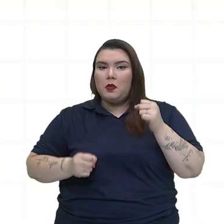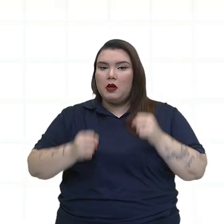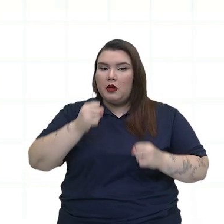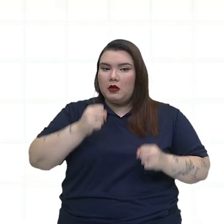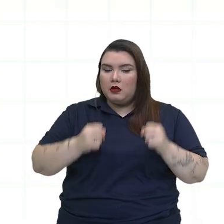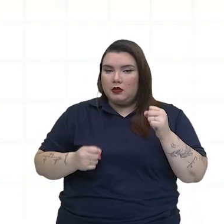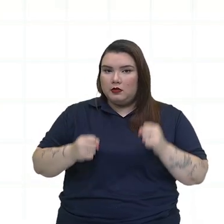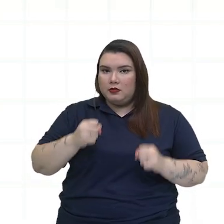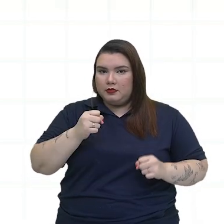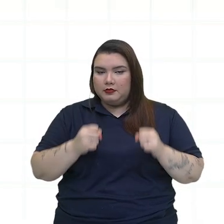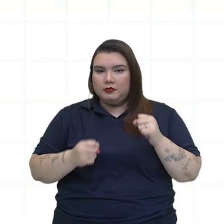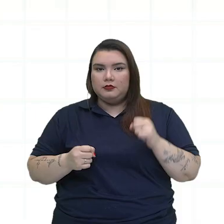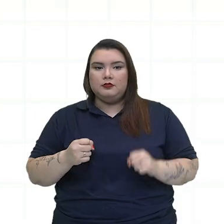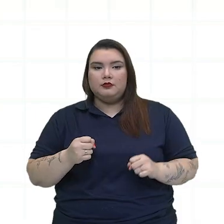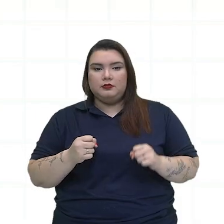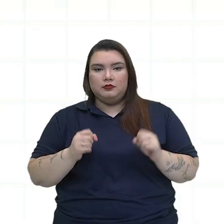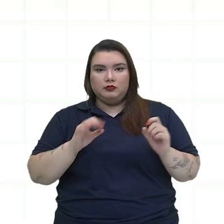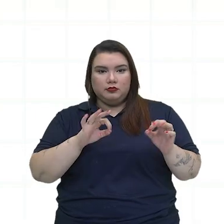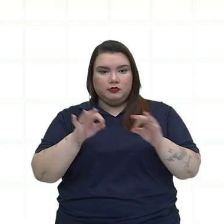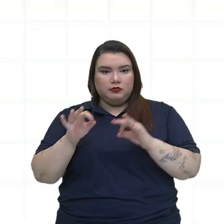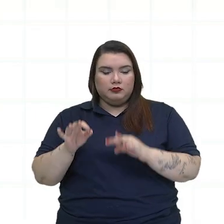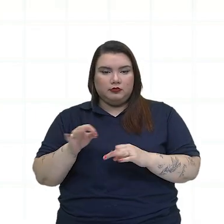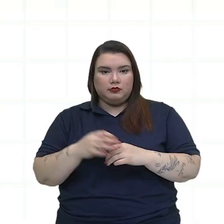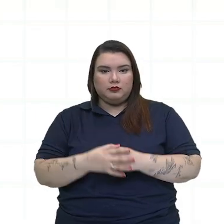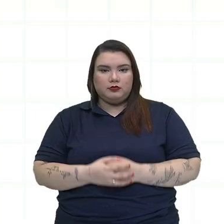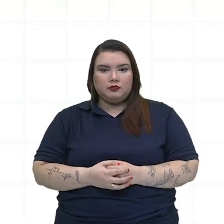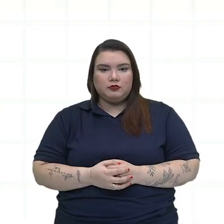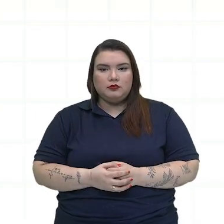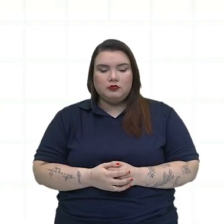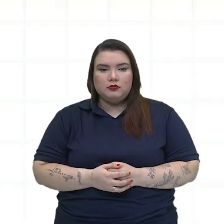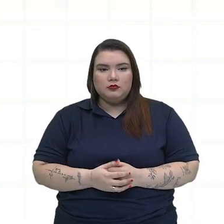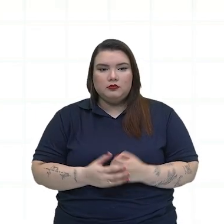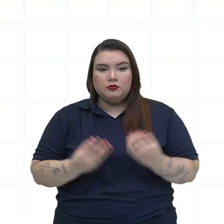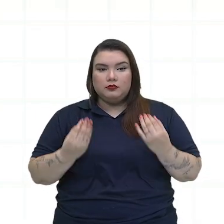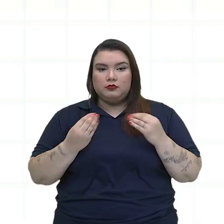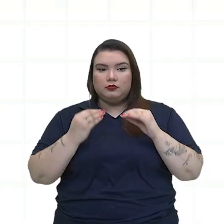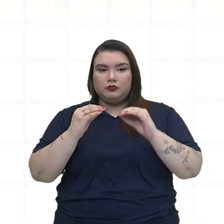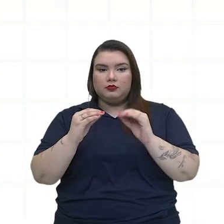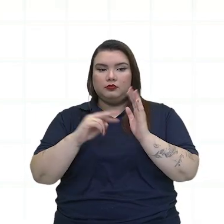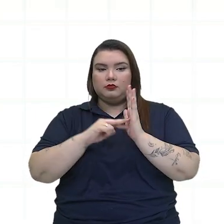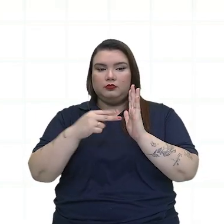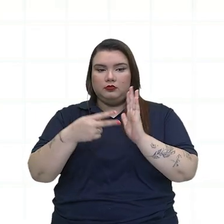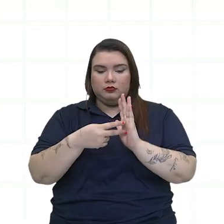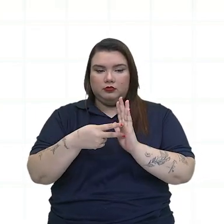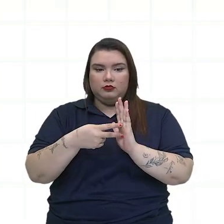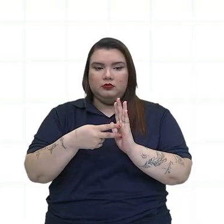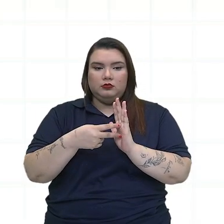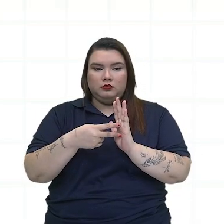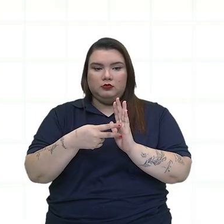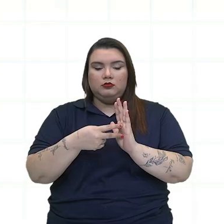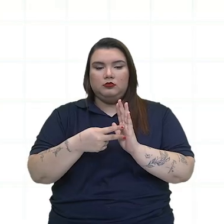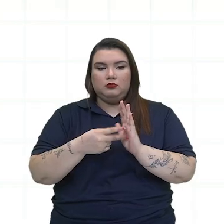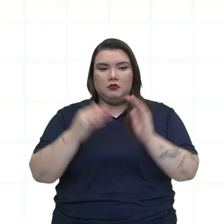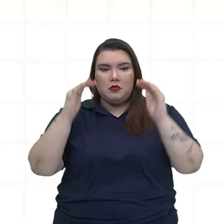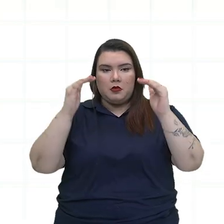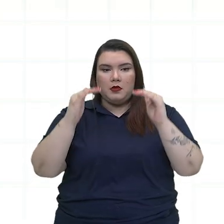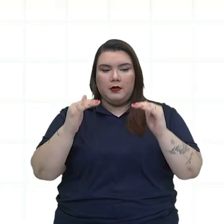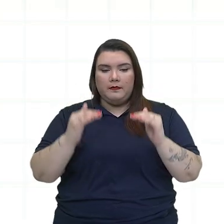correr. To run quer dizer correr. Eu vou colocar o significado em ordem aqui embaixo,